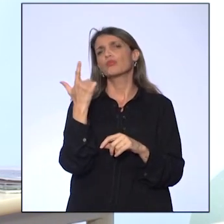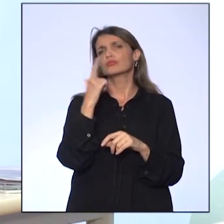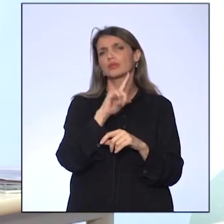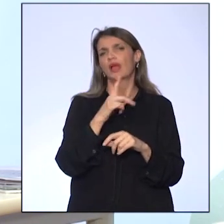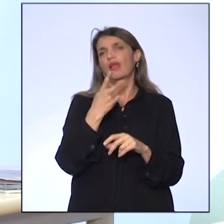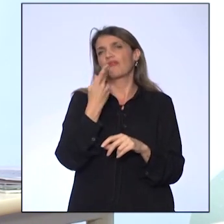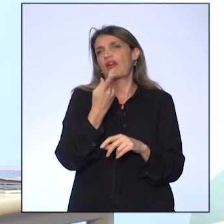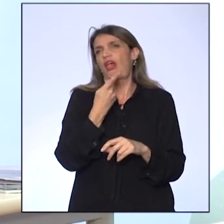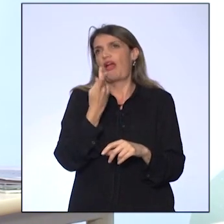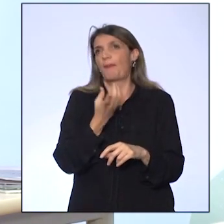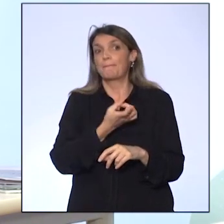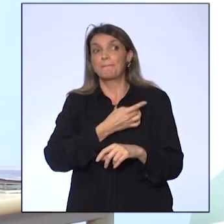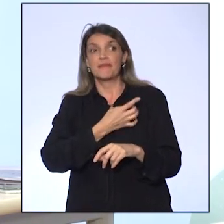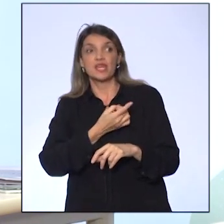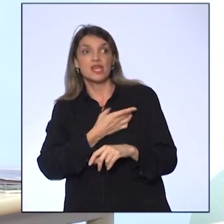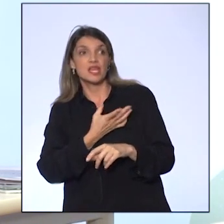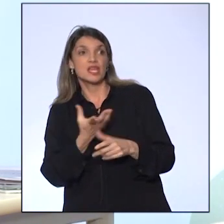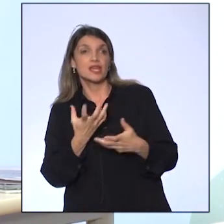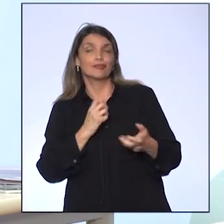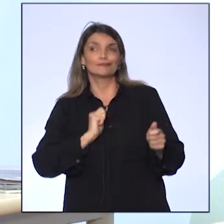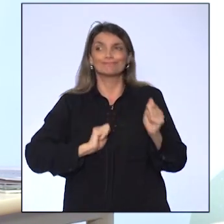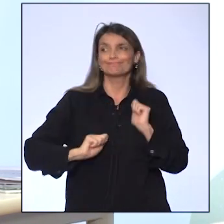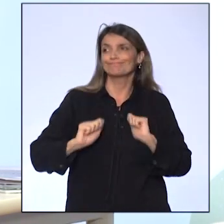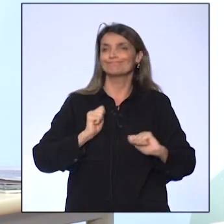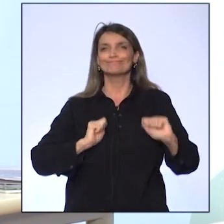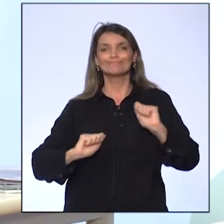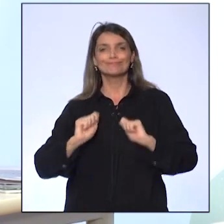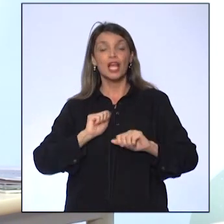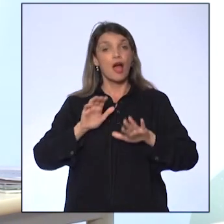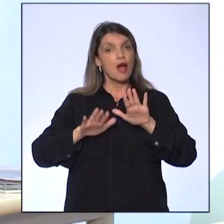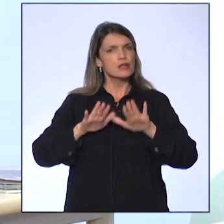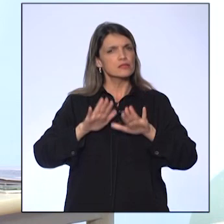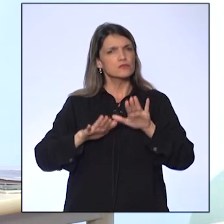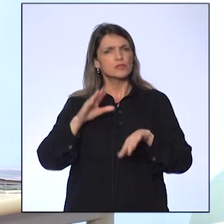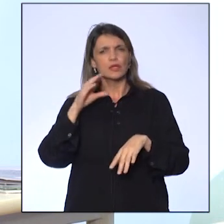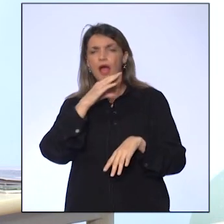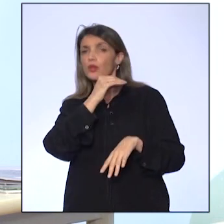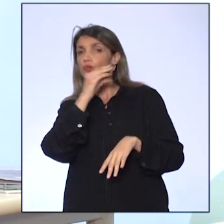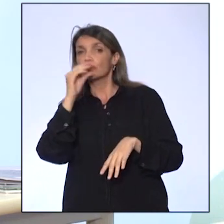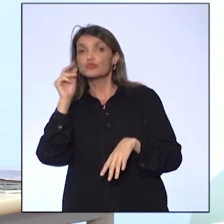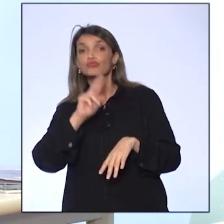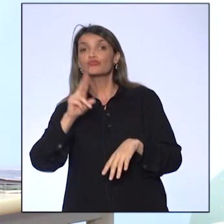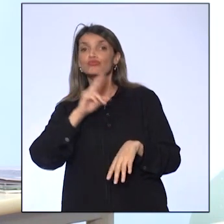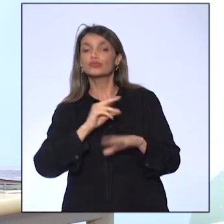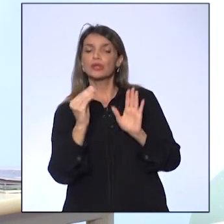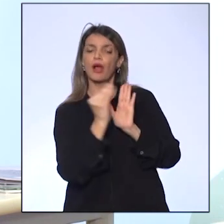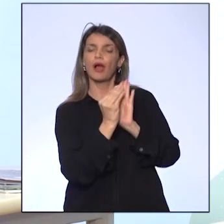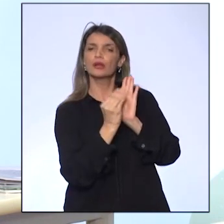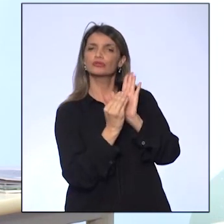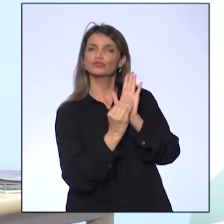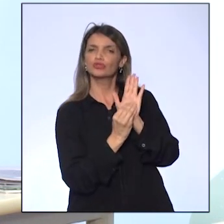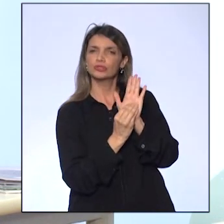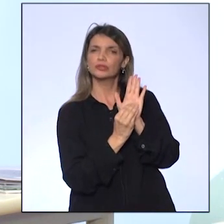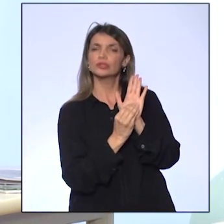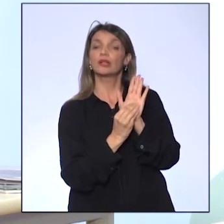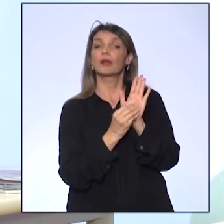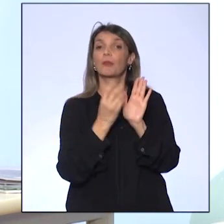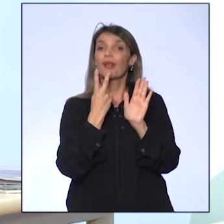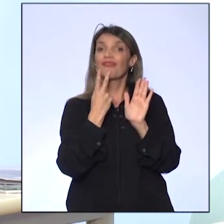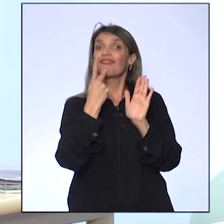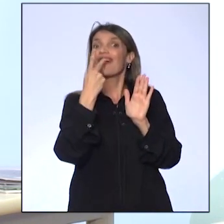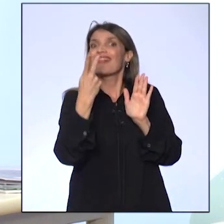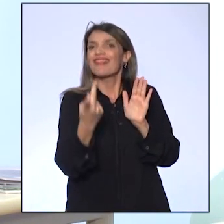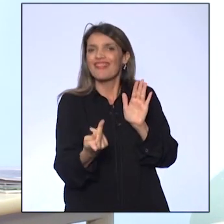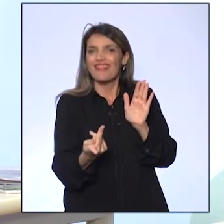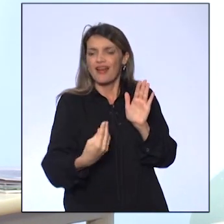respeito dos seus medos, dos seus anseios, geralmente os adolescentes usam a agenda para quê? Para falar,